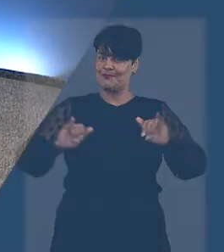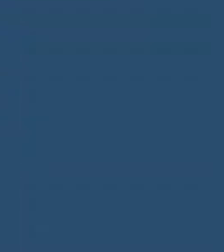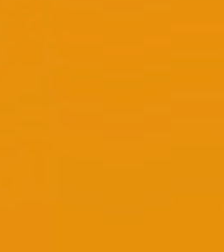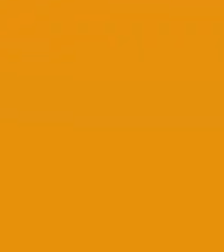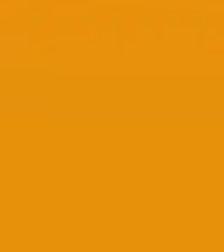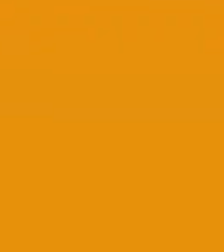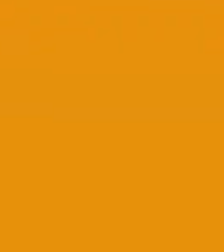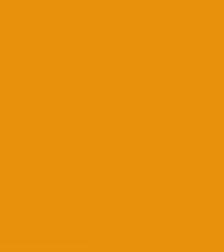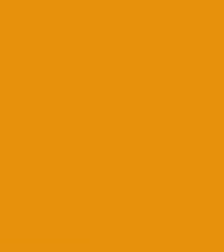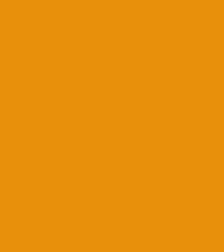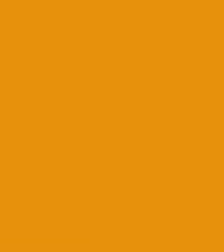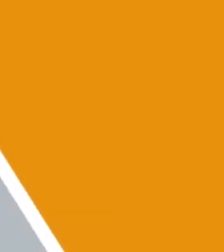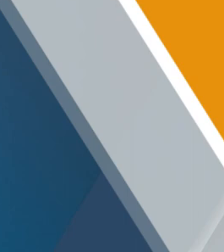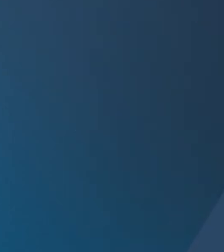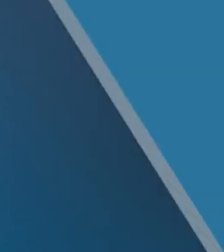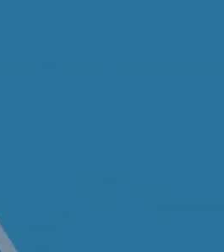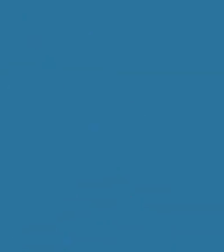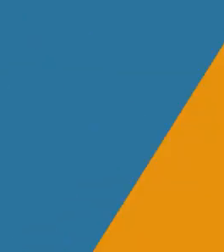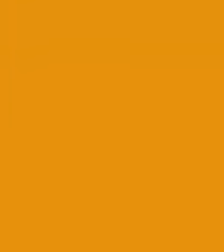agora.